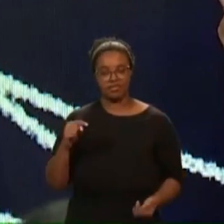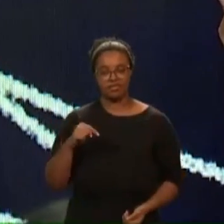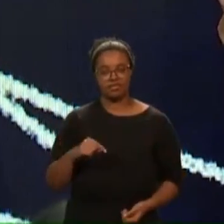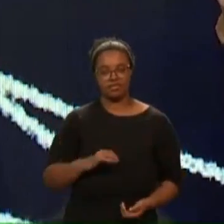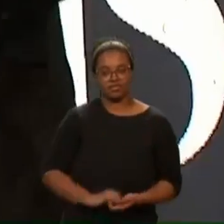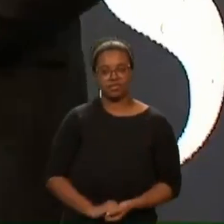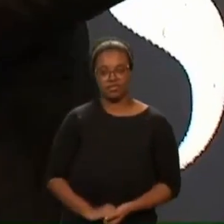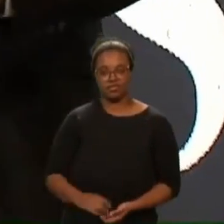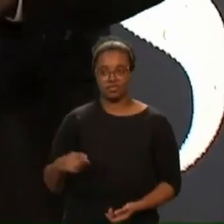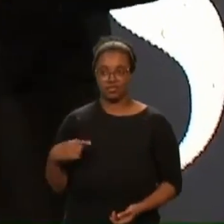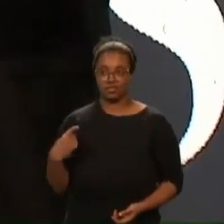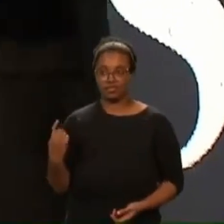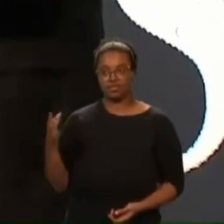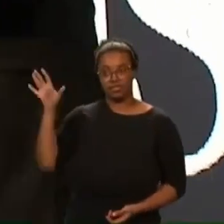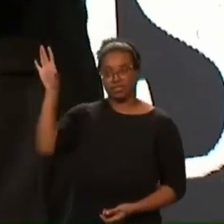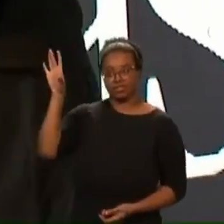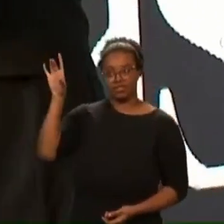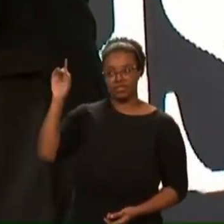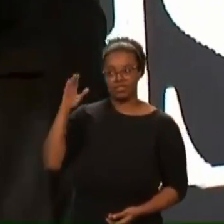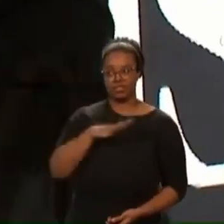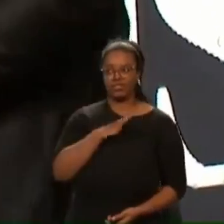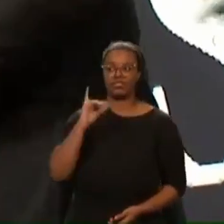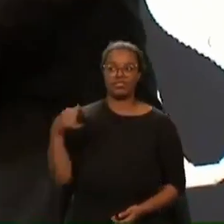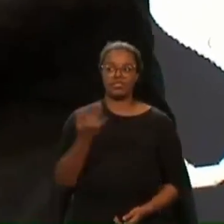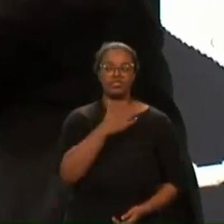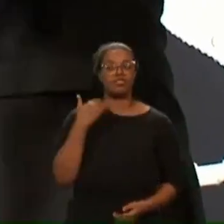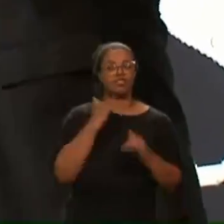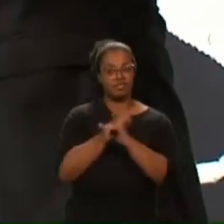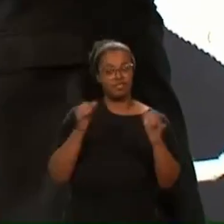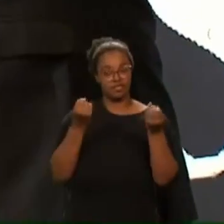convém que elea e que nós diminuamos